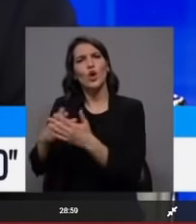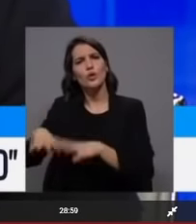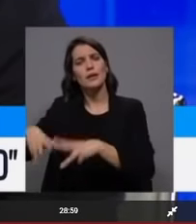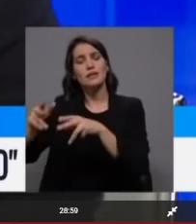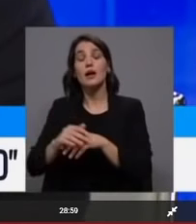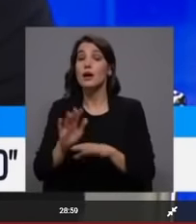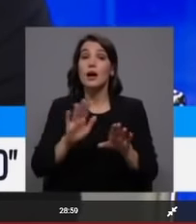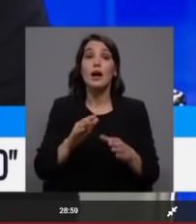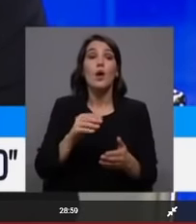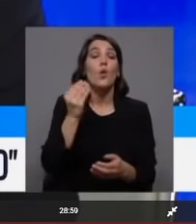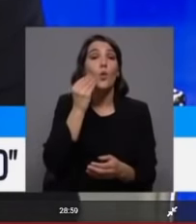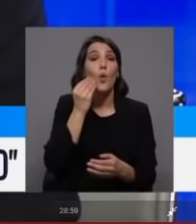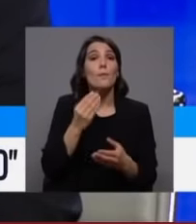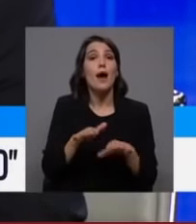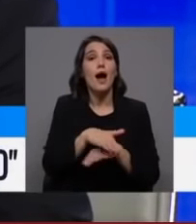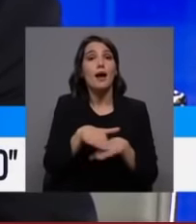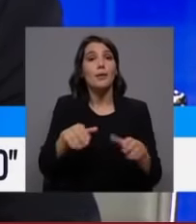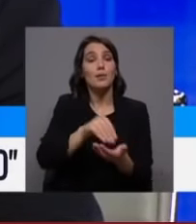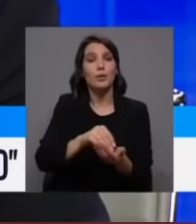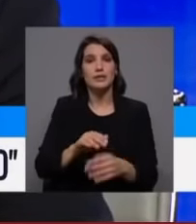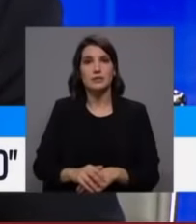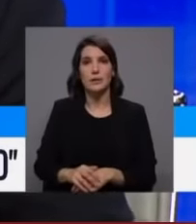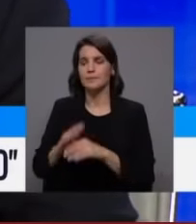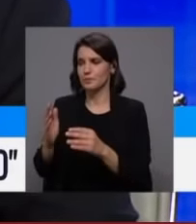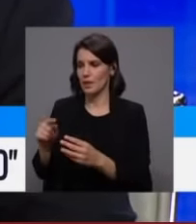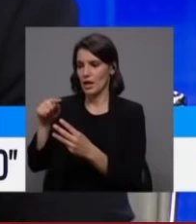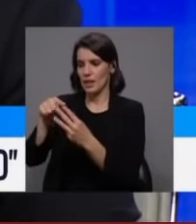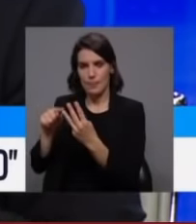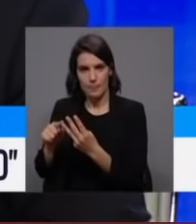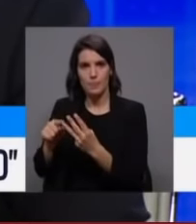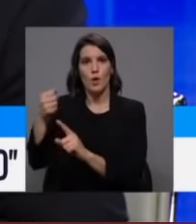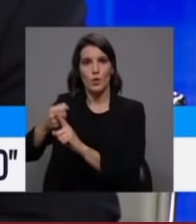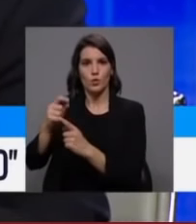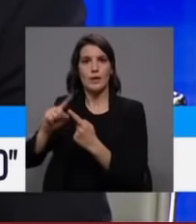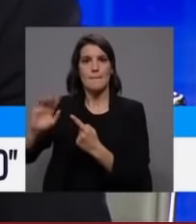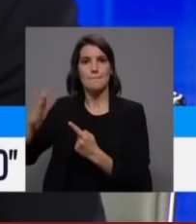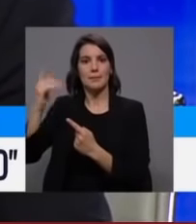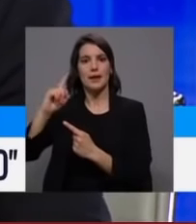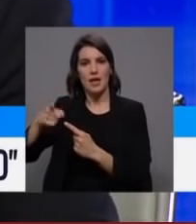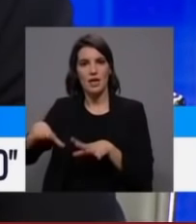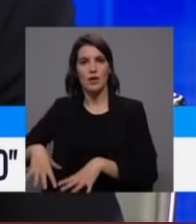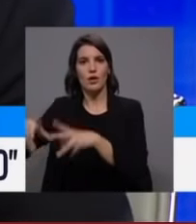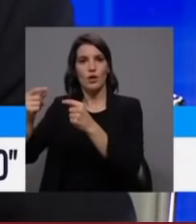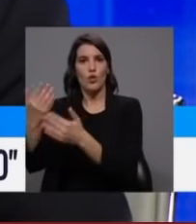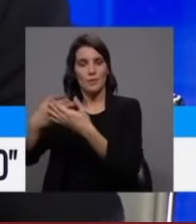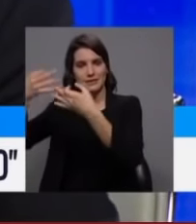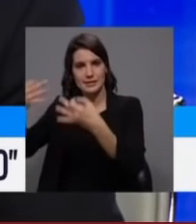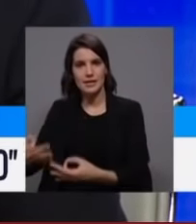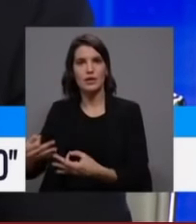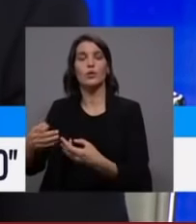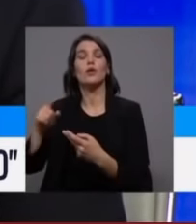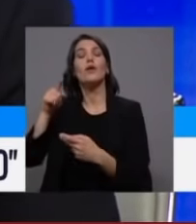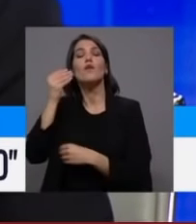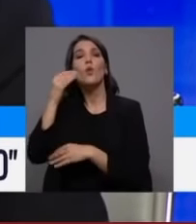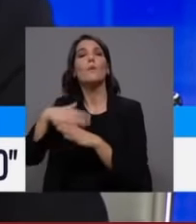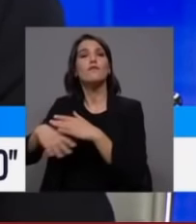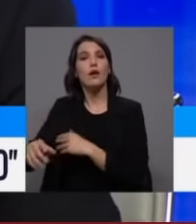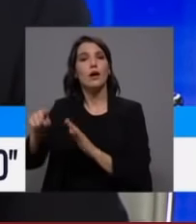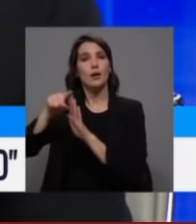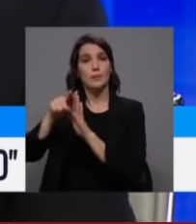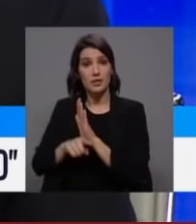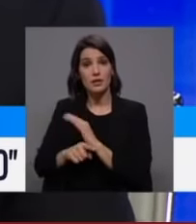isso que nós temos o três grandes linhas de atuação O primeiro é promover um crescimento o esforço não com